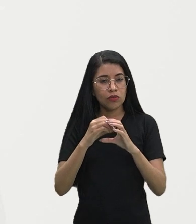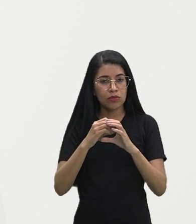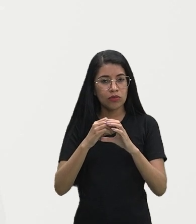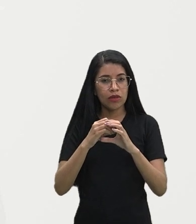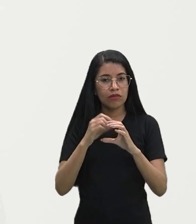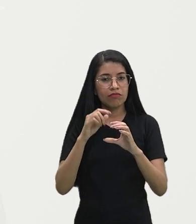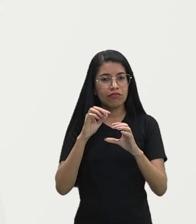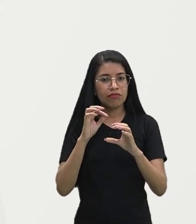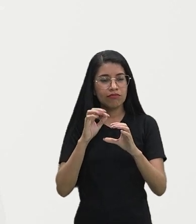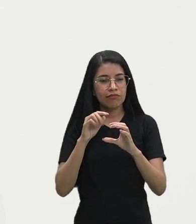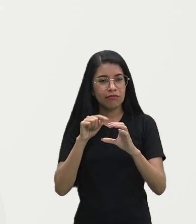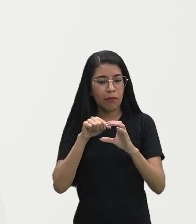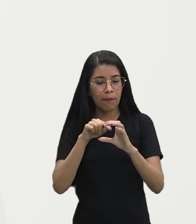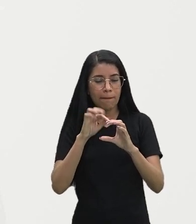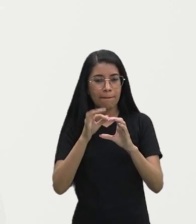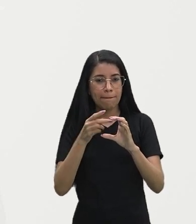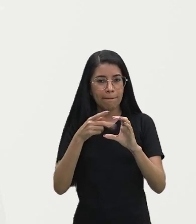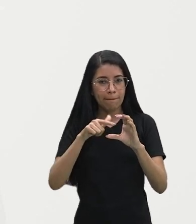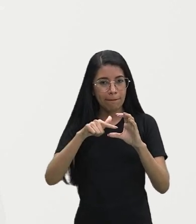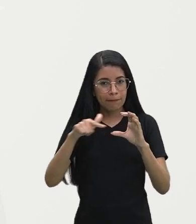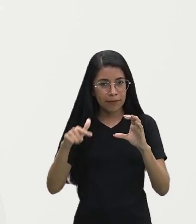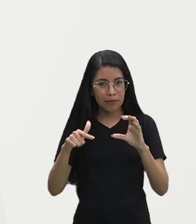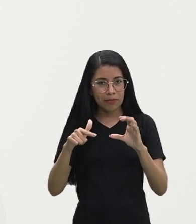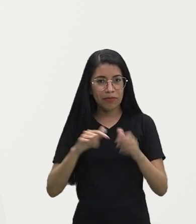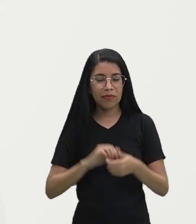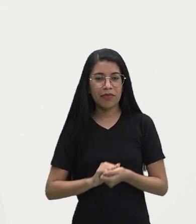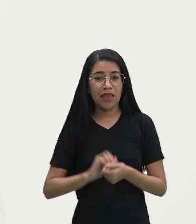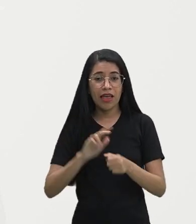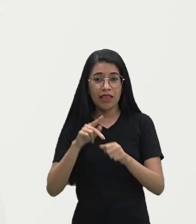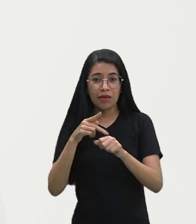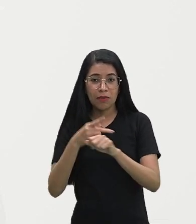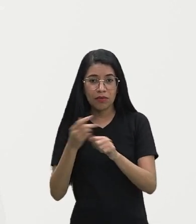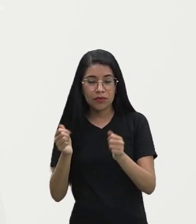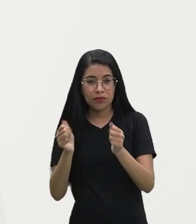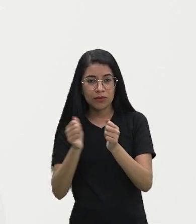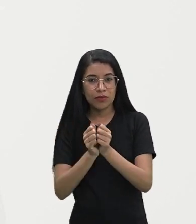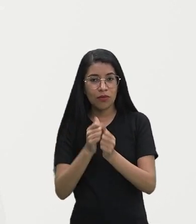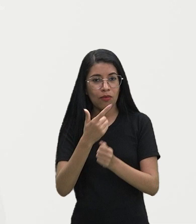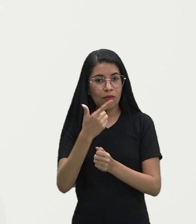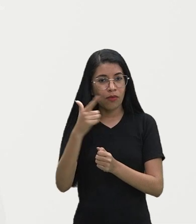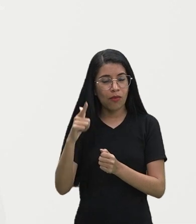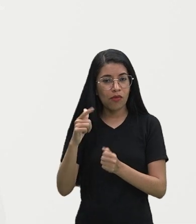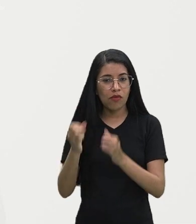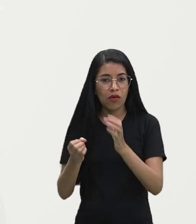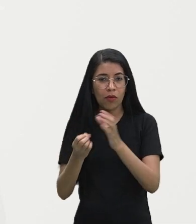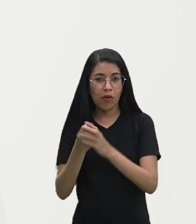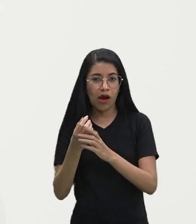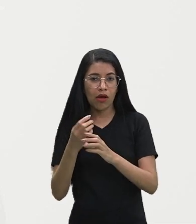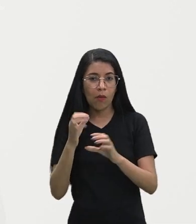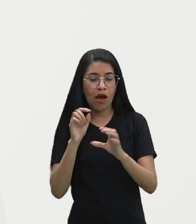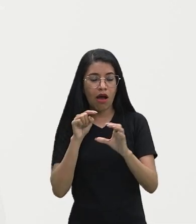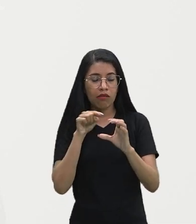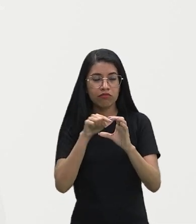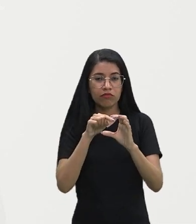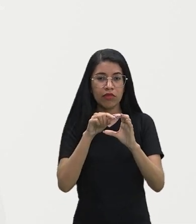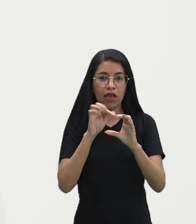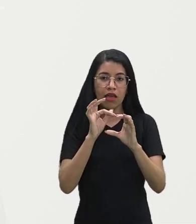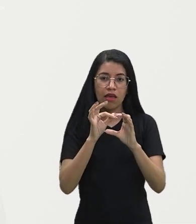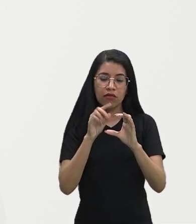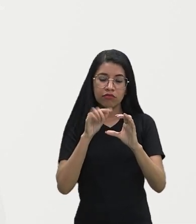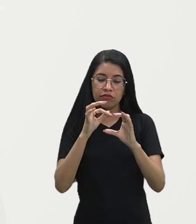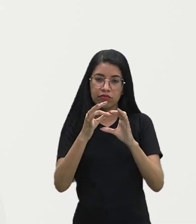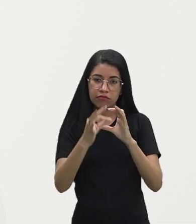procariontes. E após a associação com outros seres, surgiram as células eucariontes. Gente,